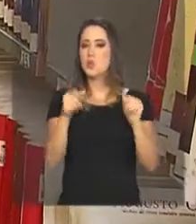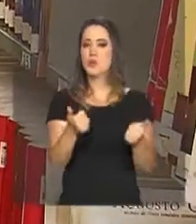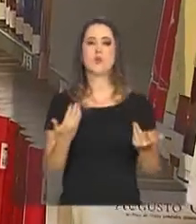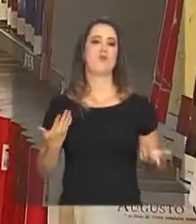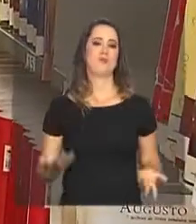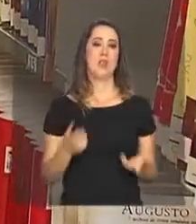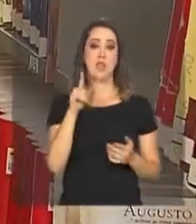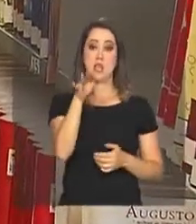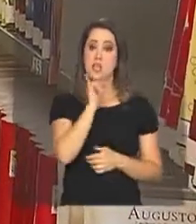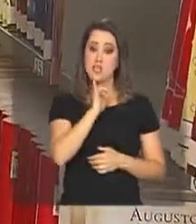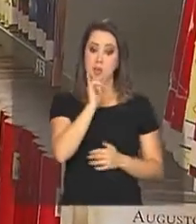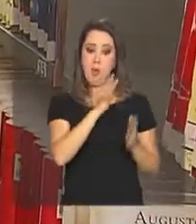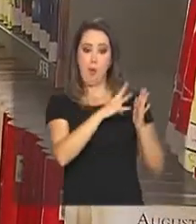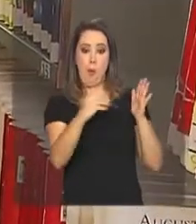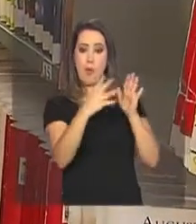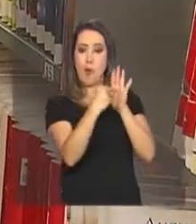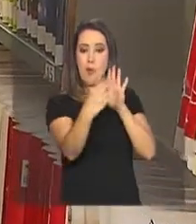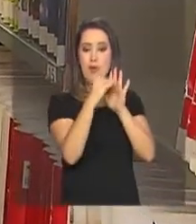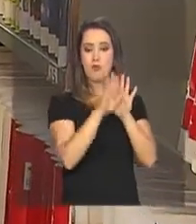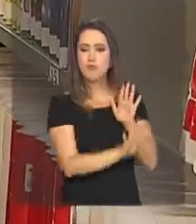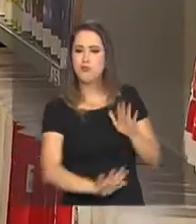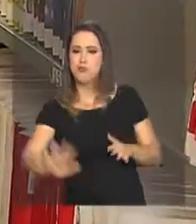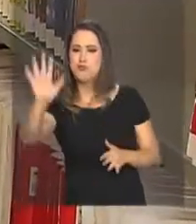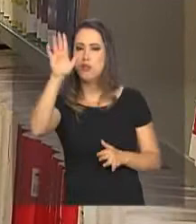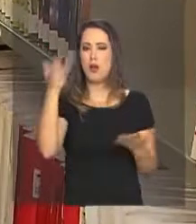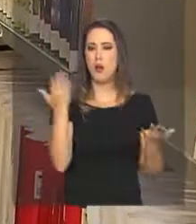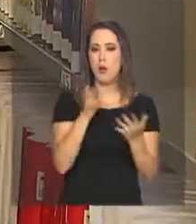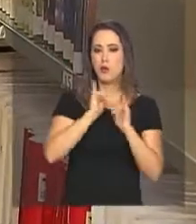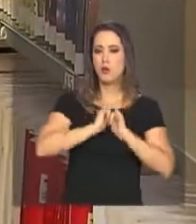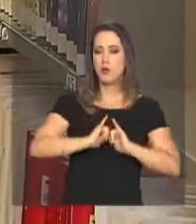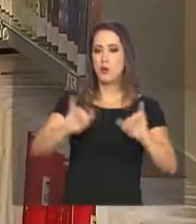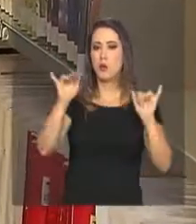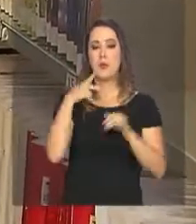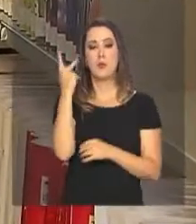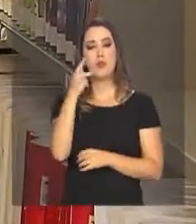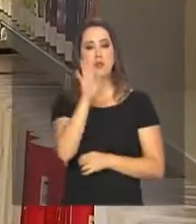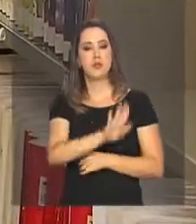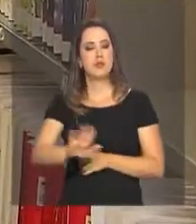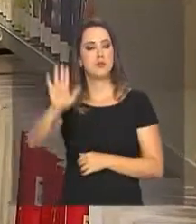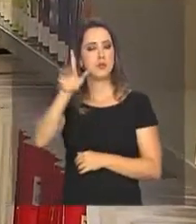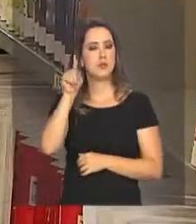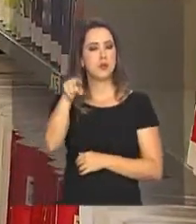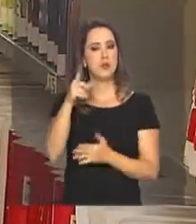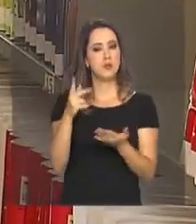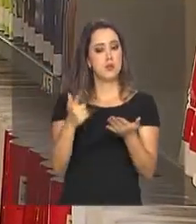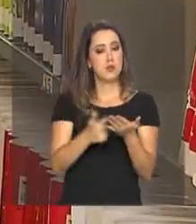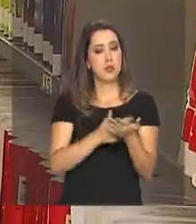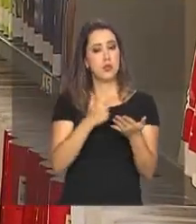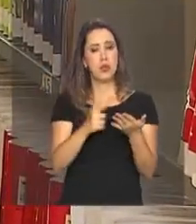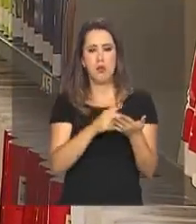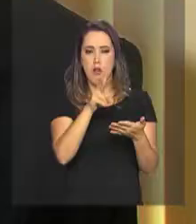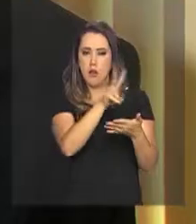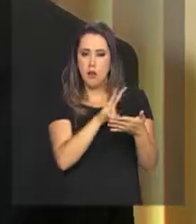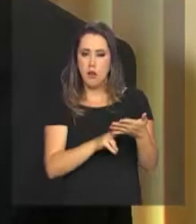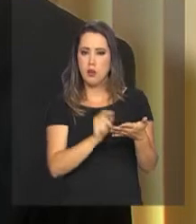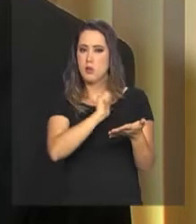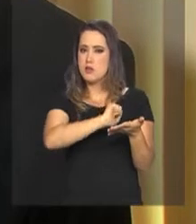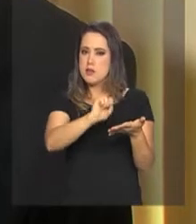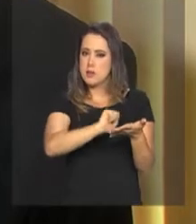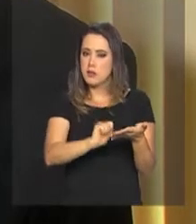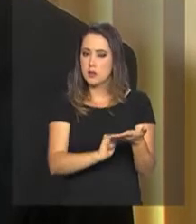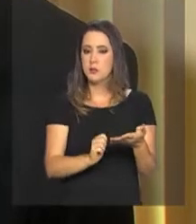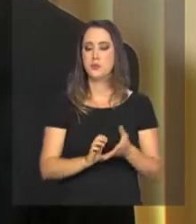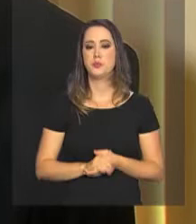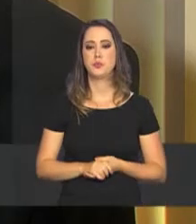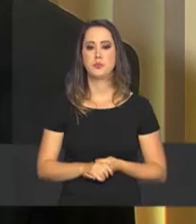esse se multipliquem pelo país foi sancionada a nova política nacional de leitura e escrita a gente não pode pensar